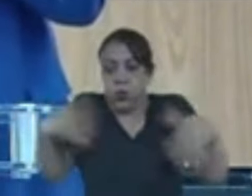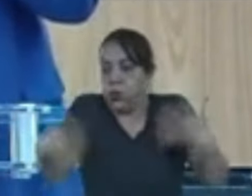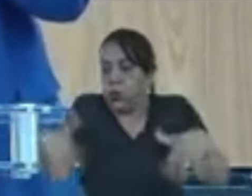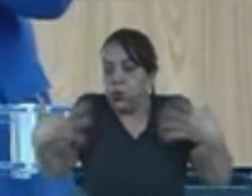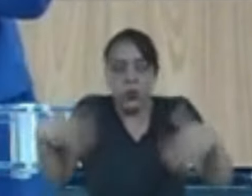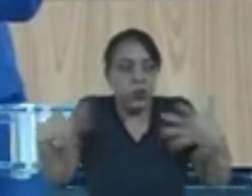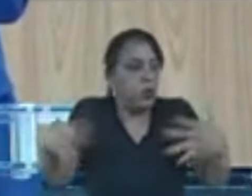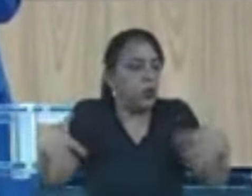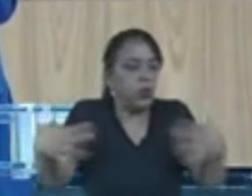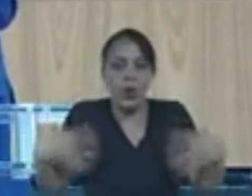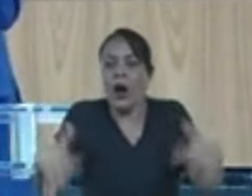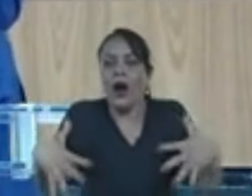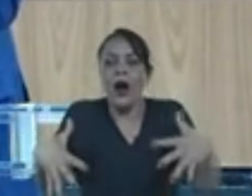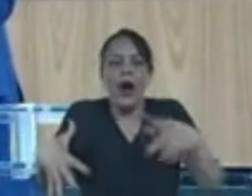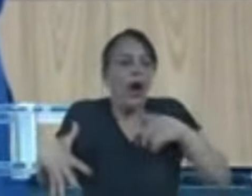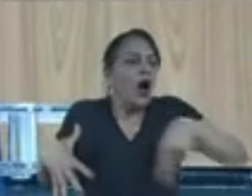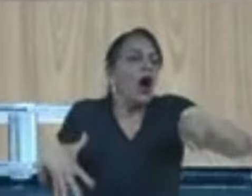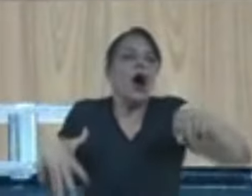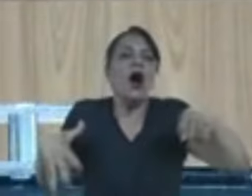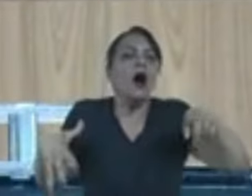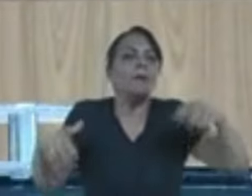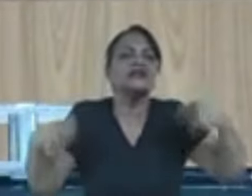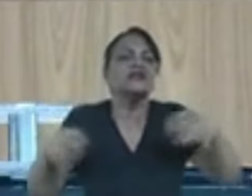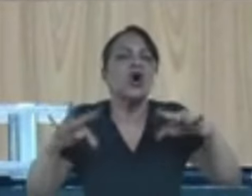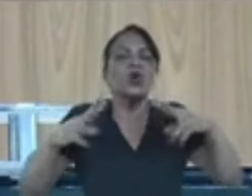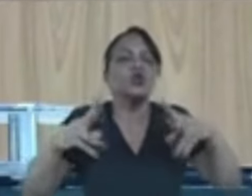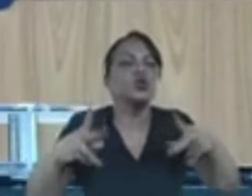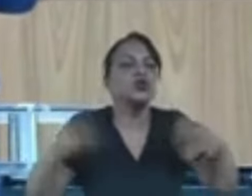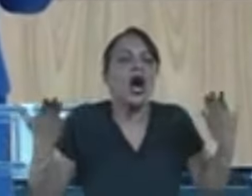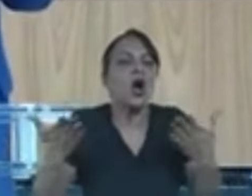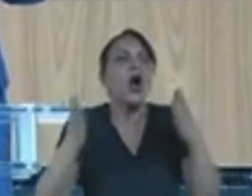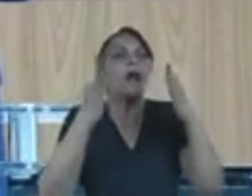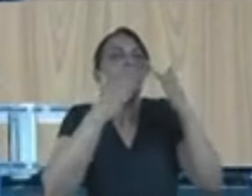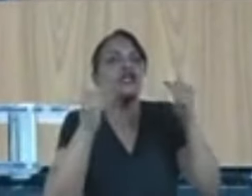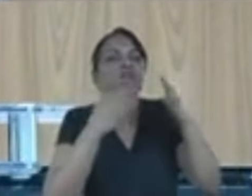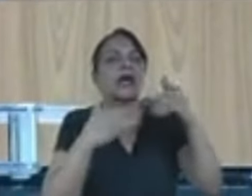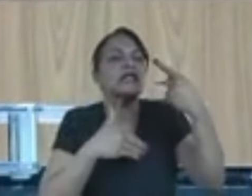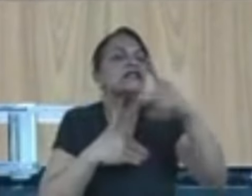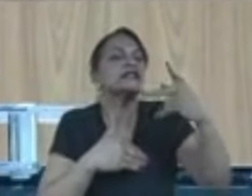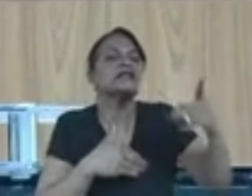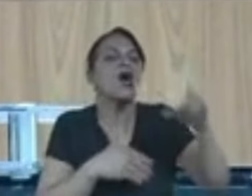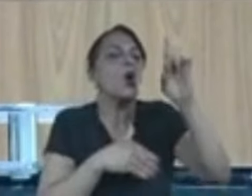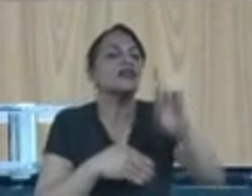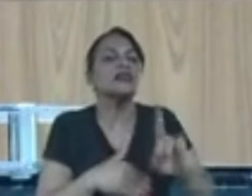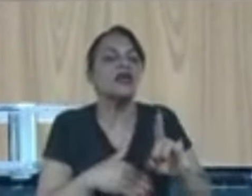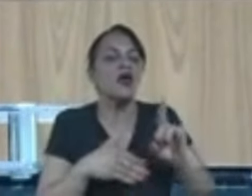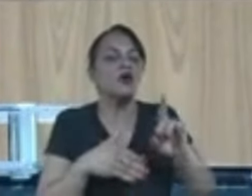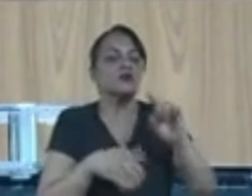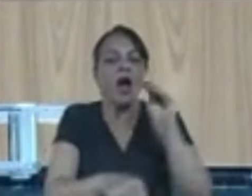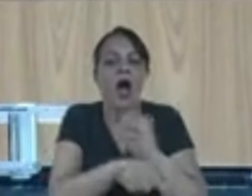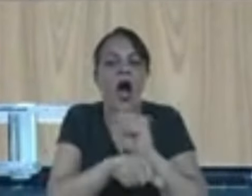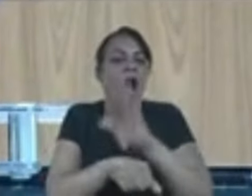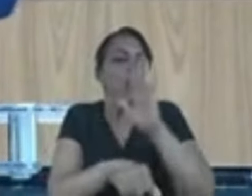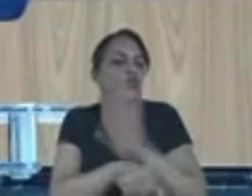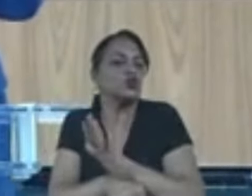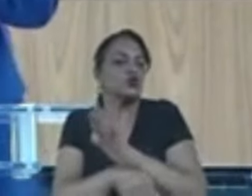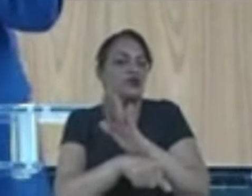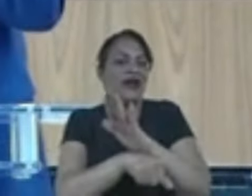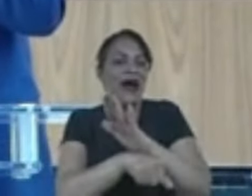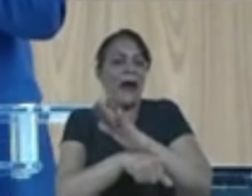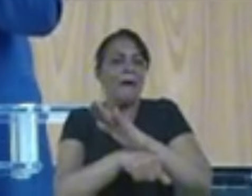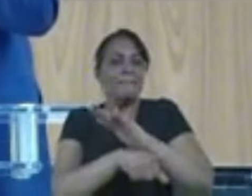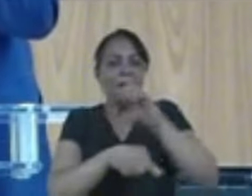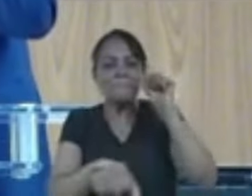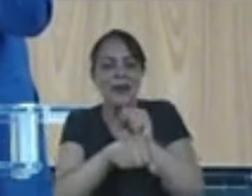que todo mundo invocasse ajuda aos seus deuses, todo mundo começou a invocar e fazer sacrifício aos seus deuses, e o temporal